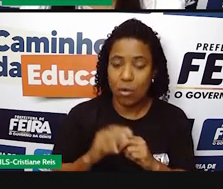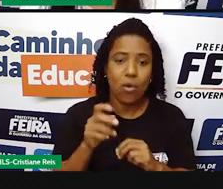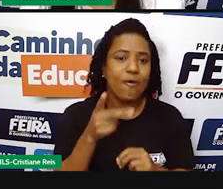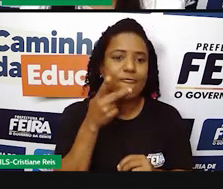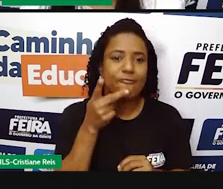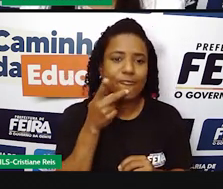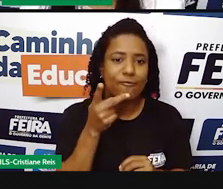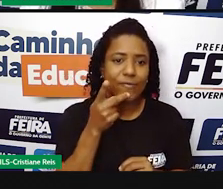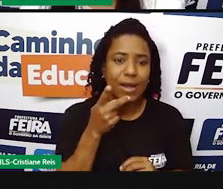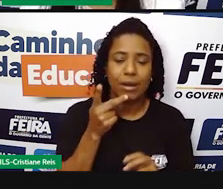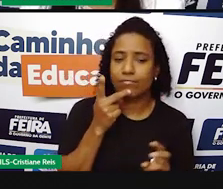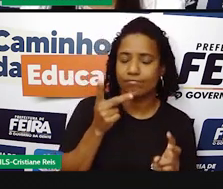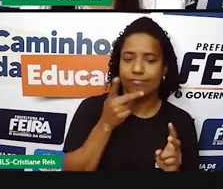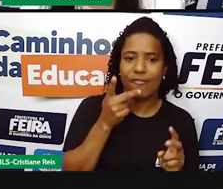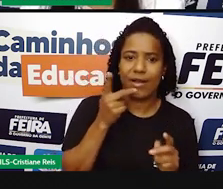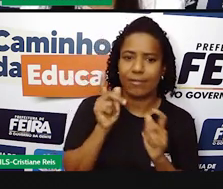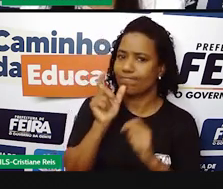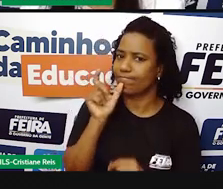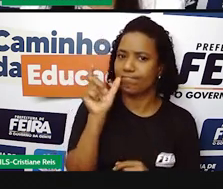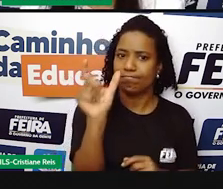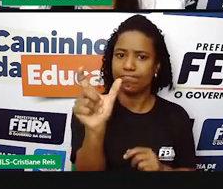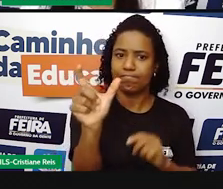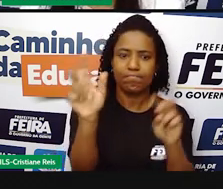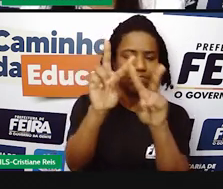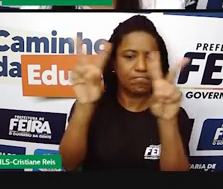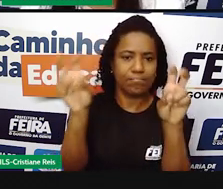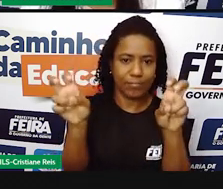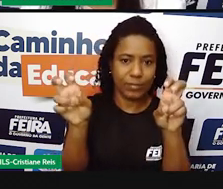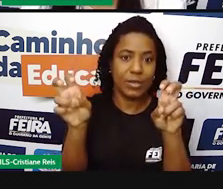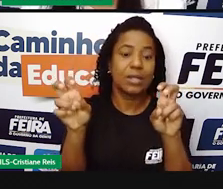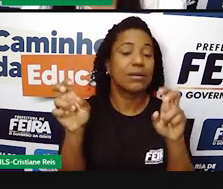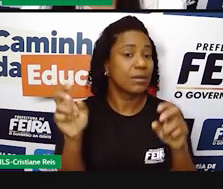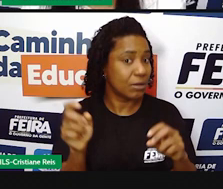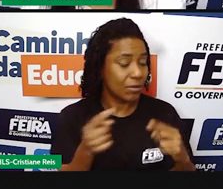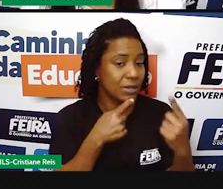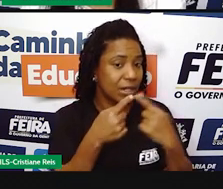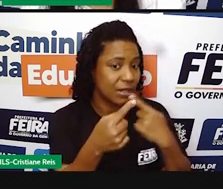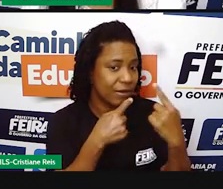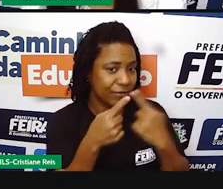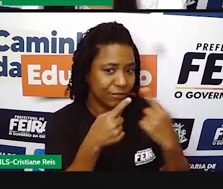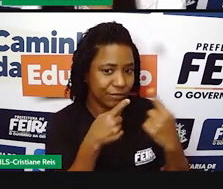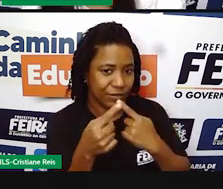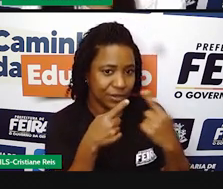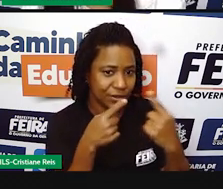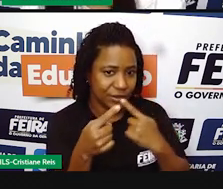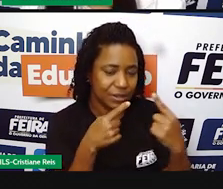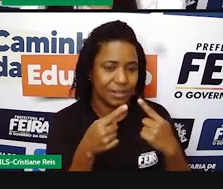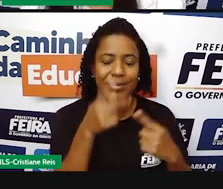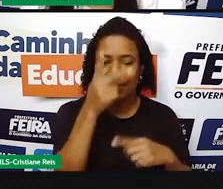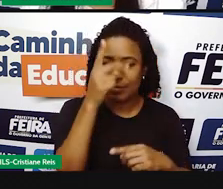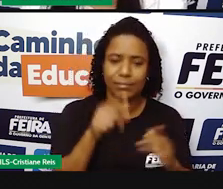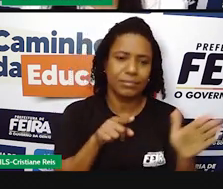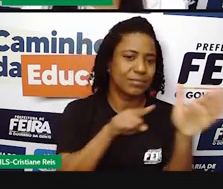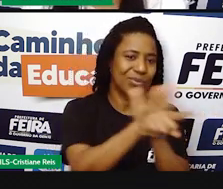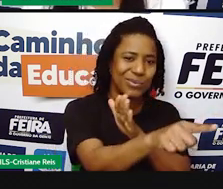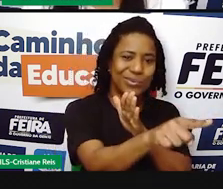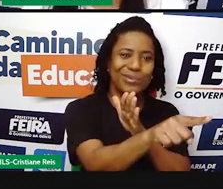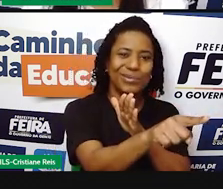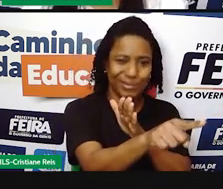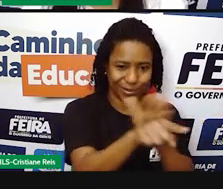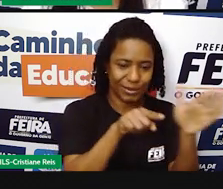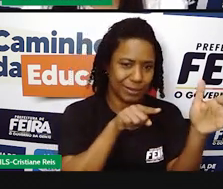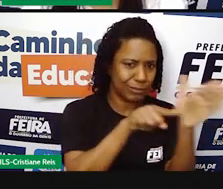utilizadas, principalmente nos textos jornalísticos de entrevista, que é quando tem ali as falas, né, de pessoas que estão